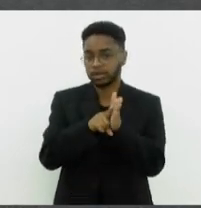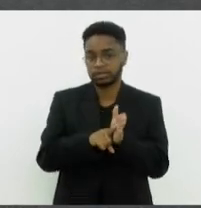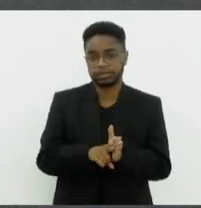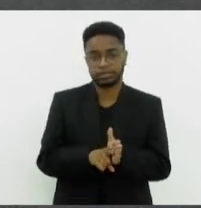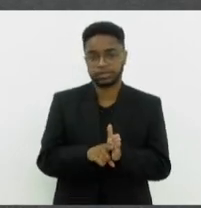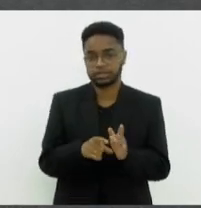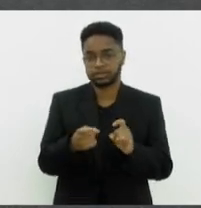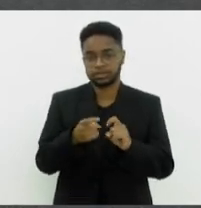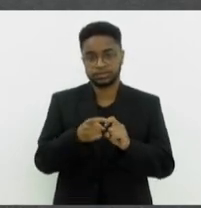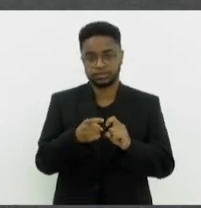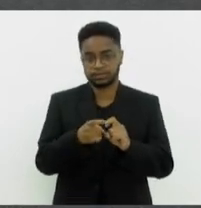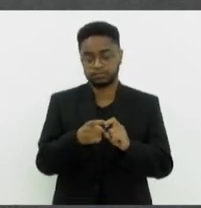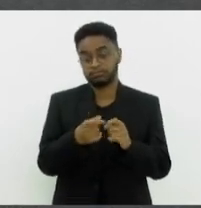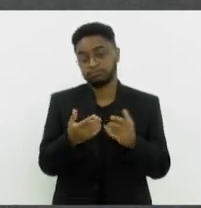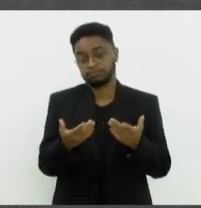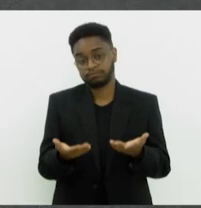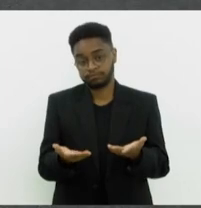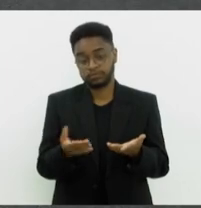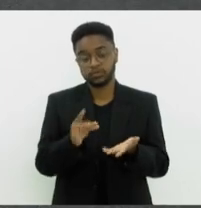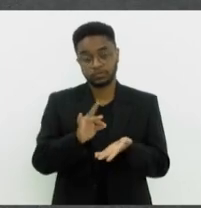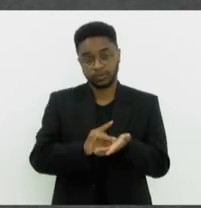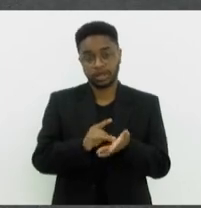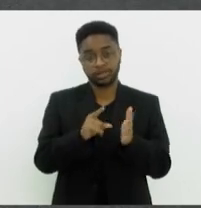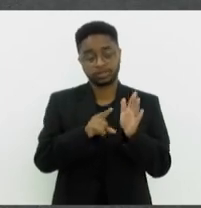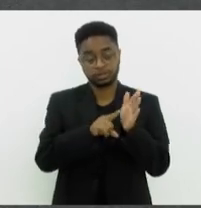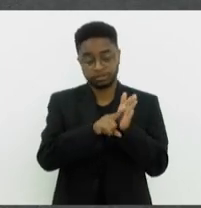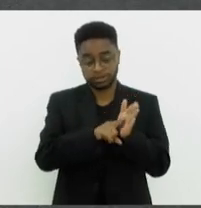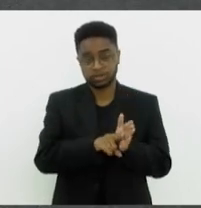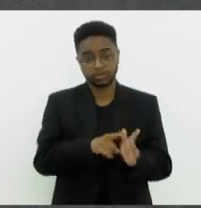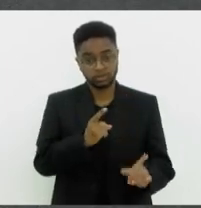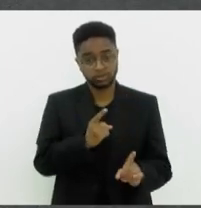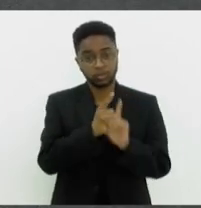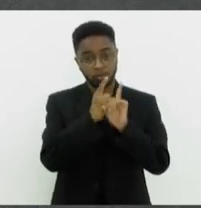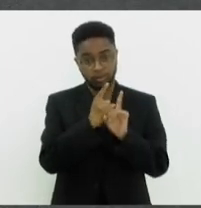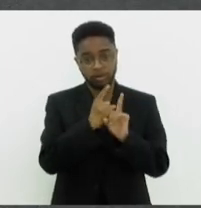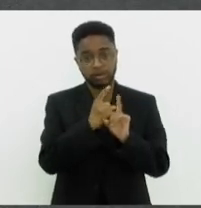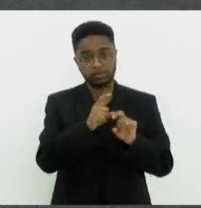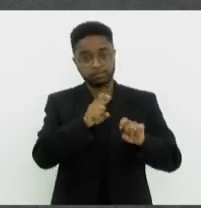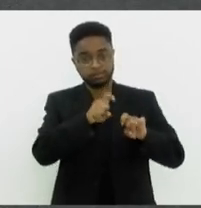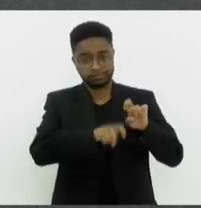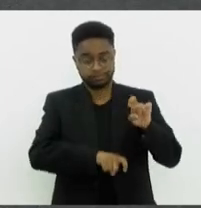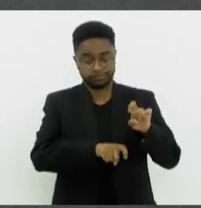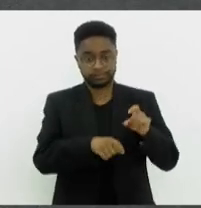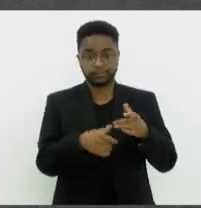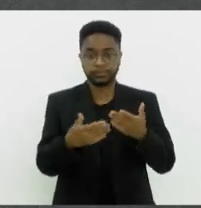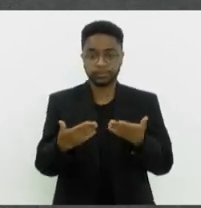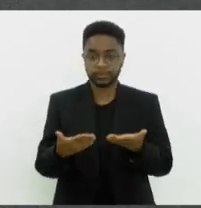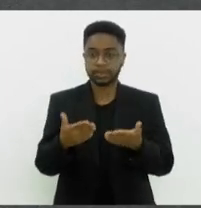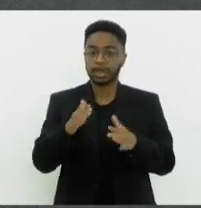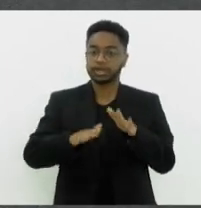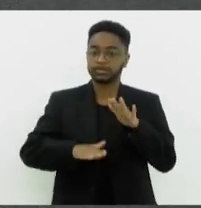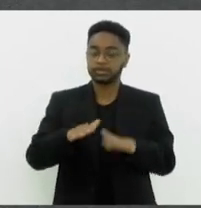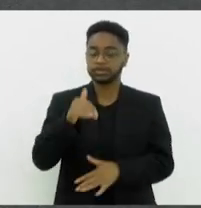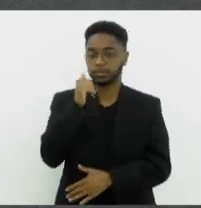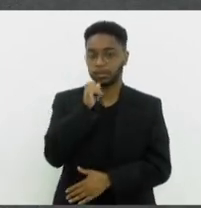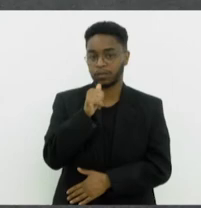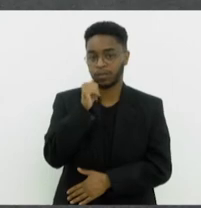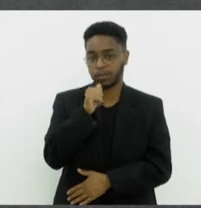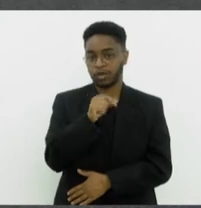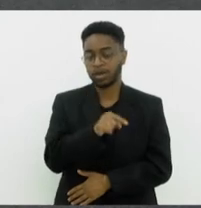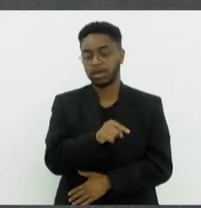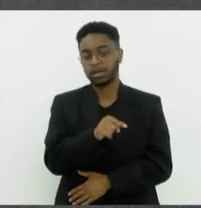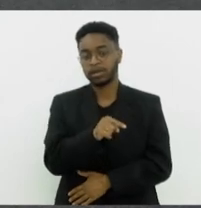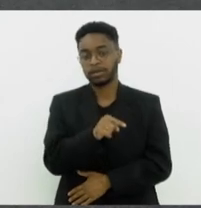ou seja, aquilo que vai detectar exatamente a conjunção carnal. Então, muitas vezes, essa mulher, deputada Tia Ju,